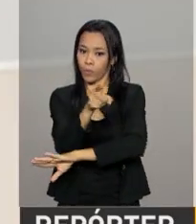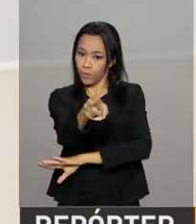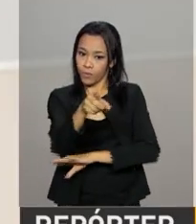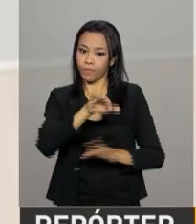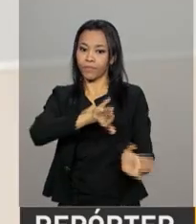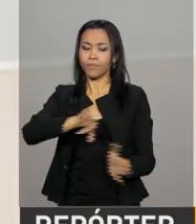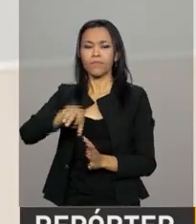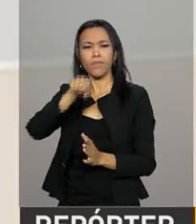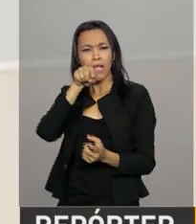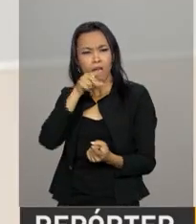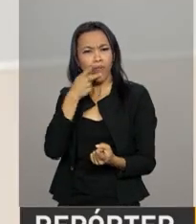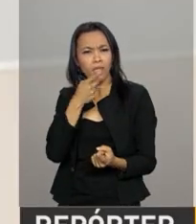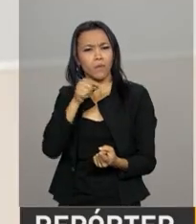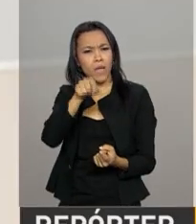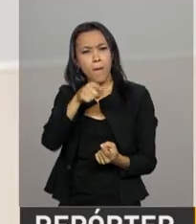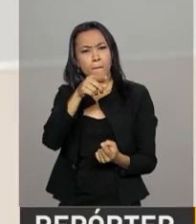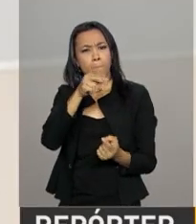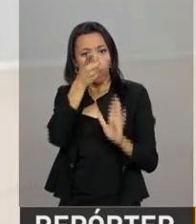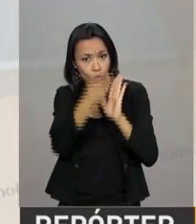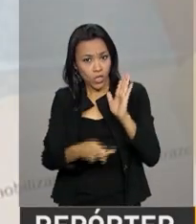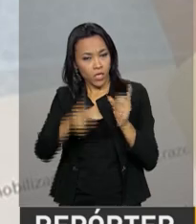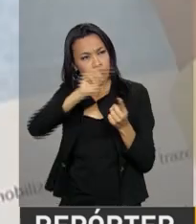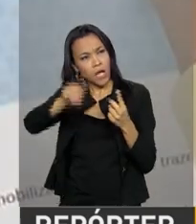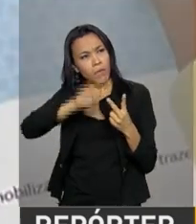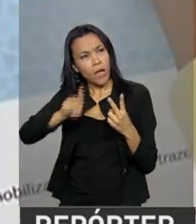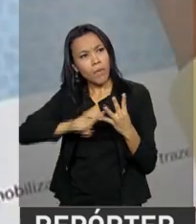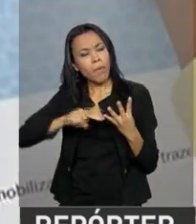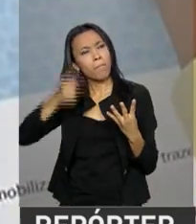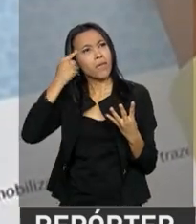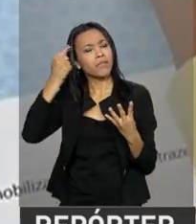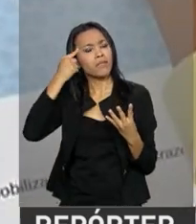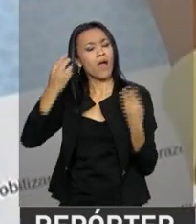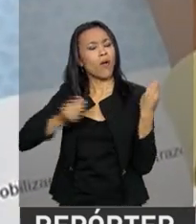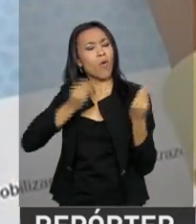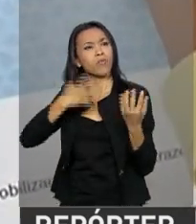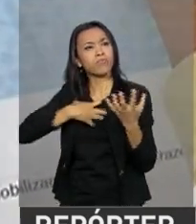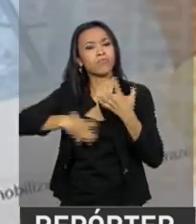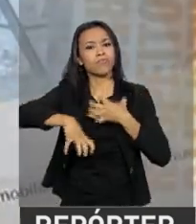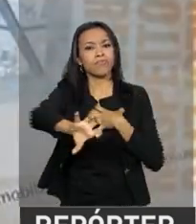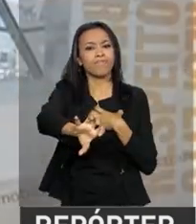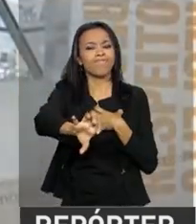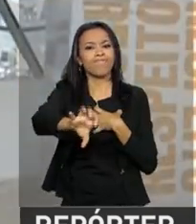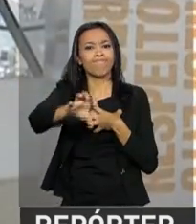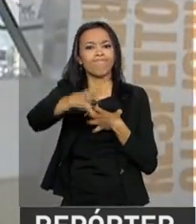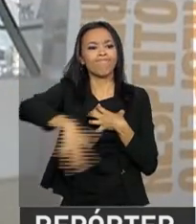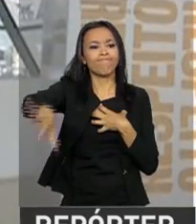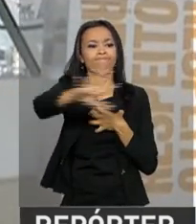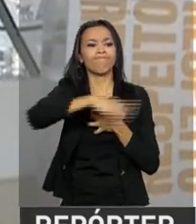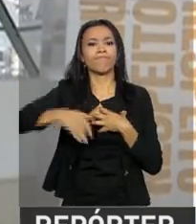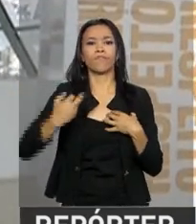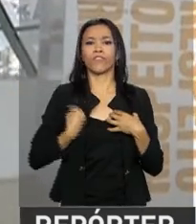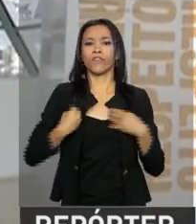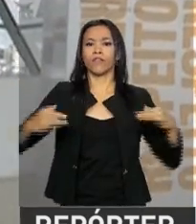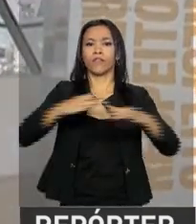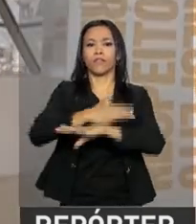são importantes para repensar como a gente se coloca na cidade diariamente, né?